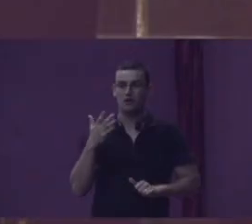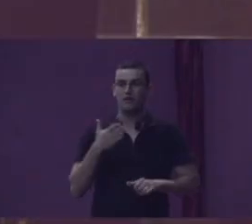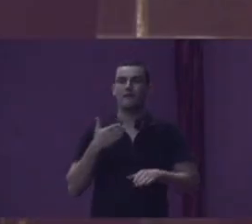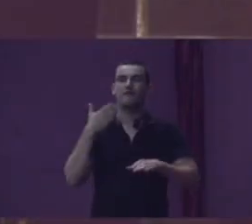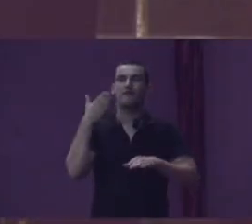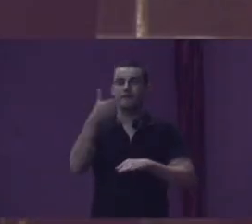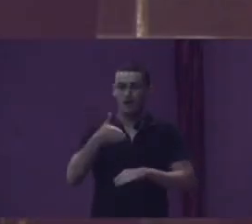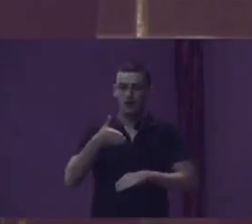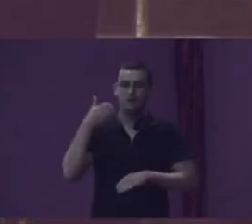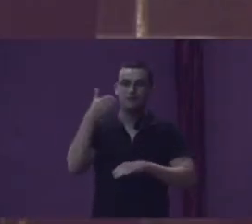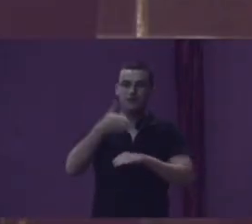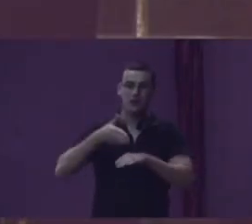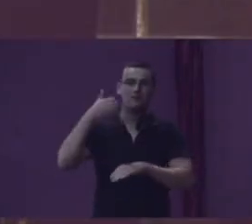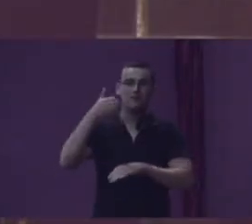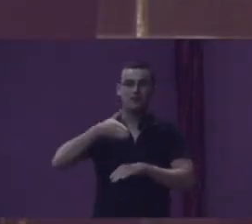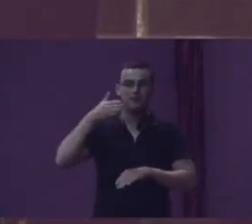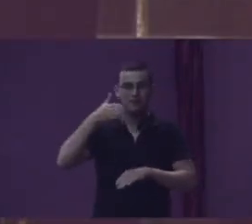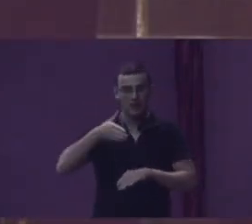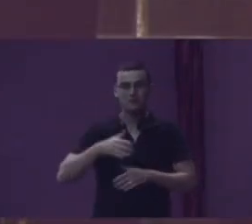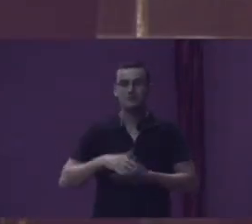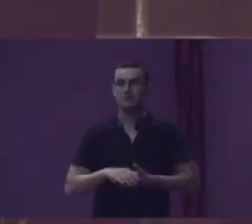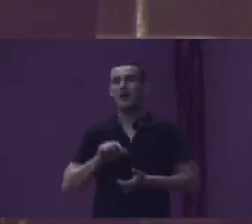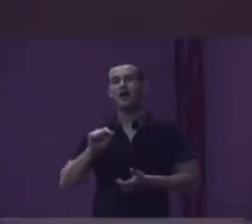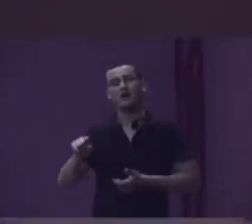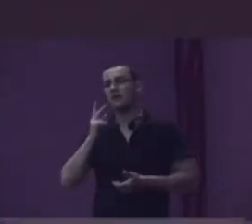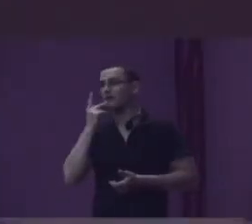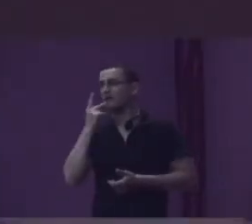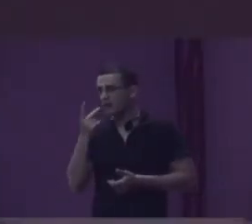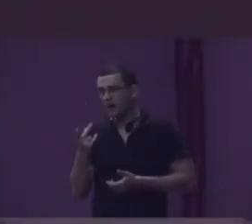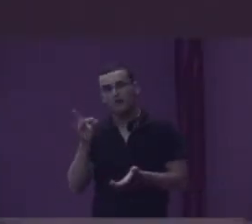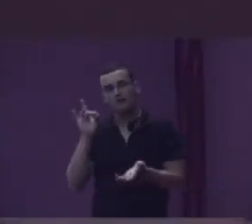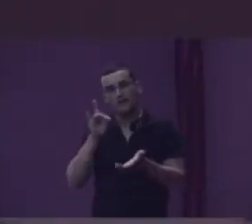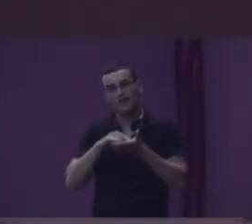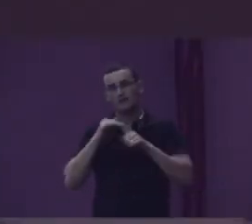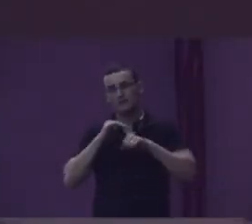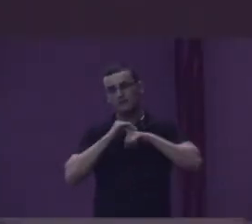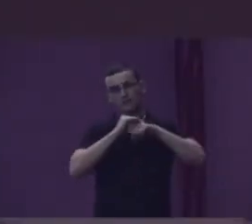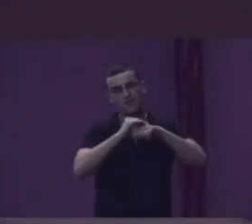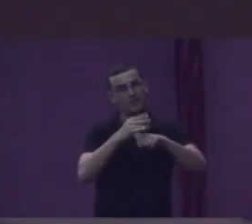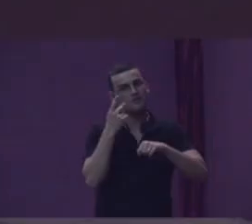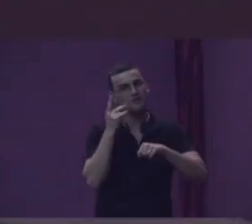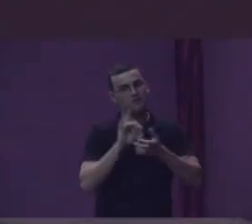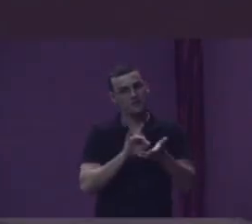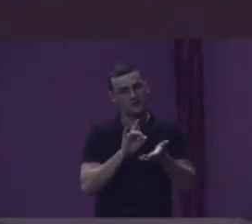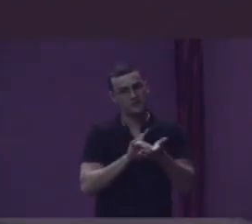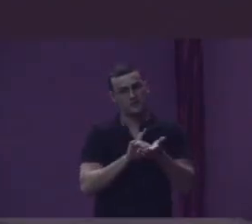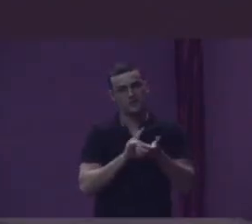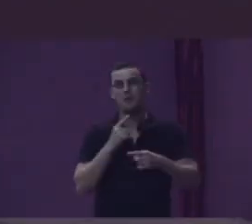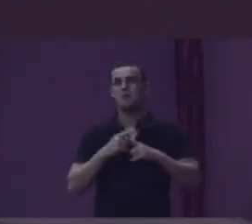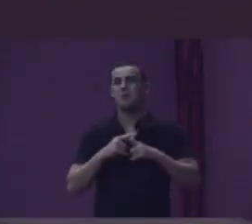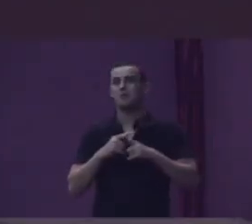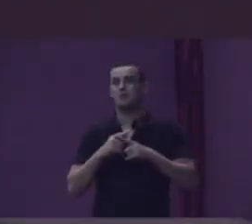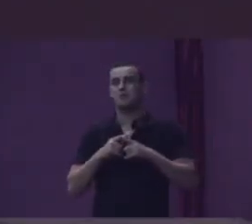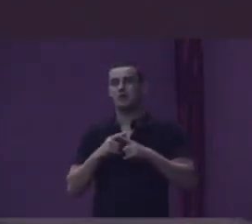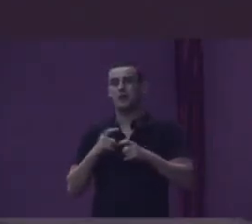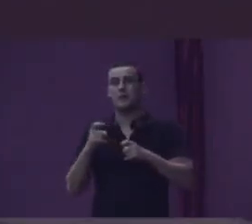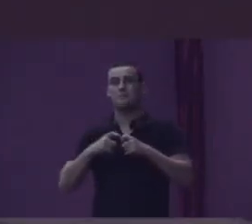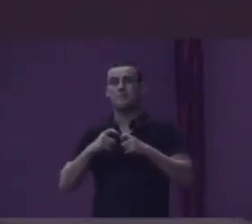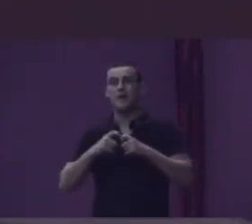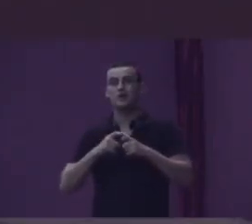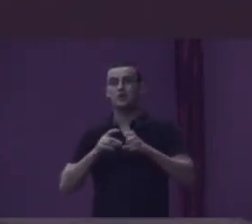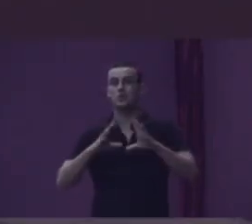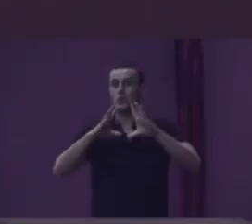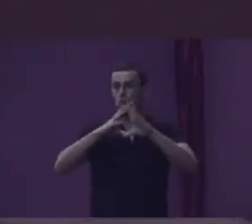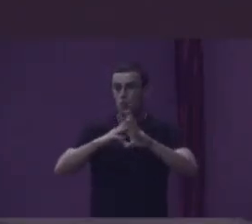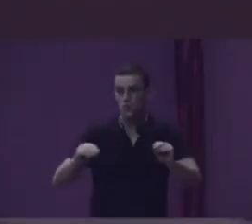ela vai dizer a verdade desse médico. Ela não vai mentir, porque o médico quer curar, que o médico cura. Mas se